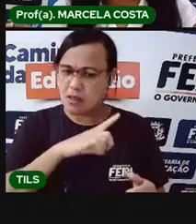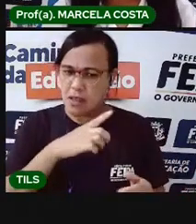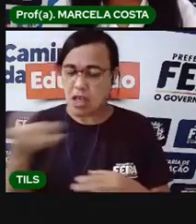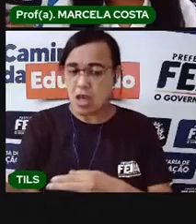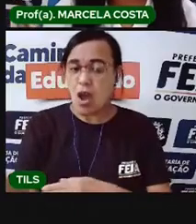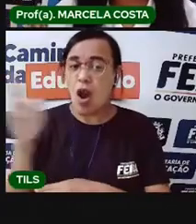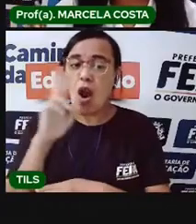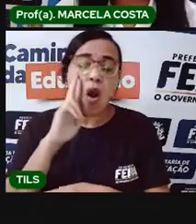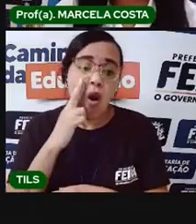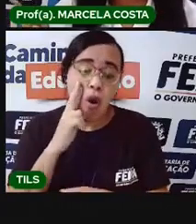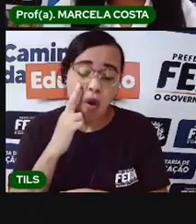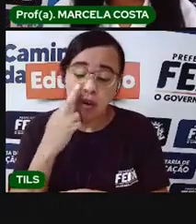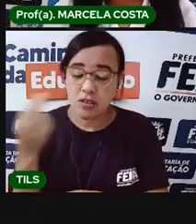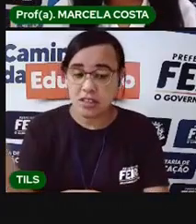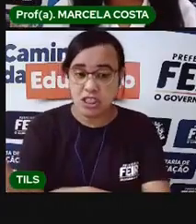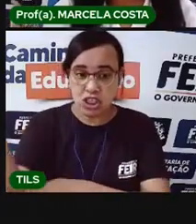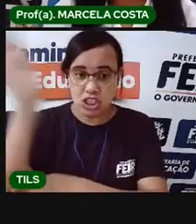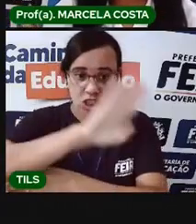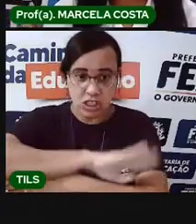jasmim.